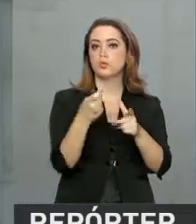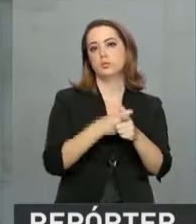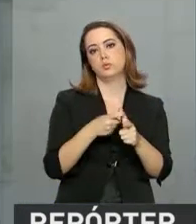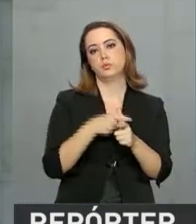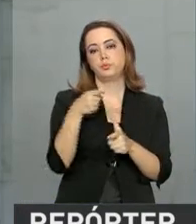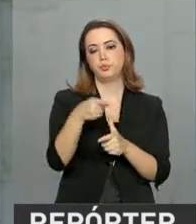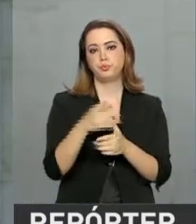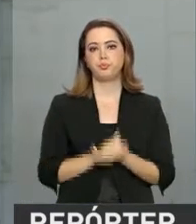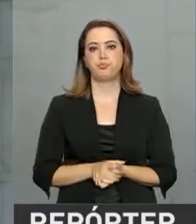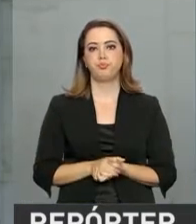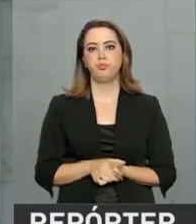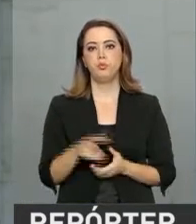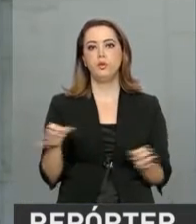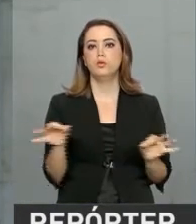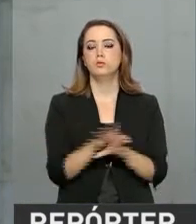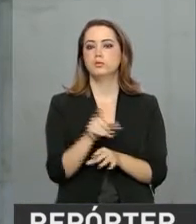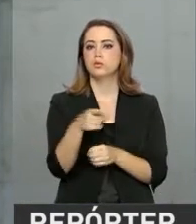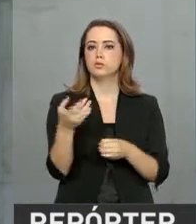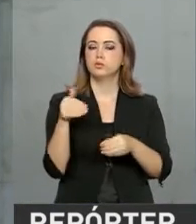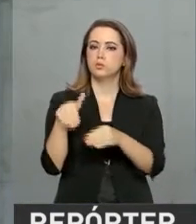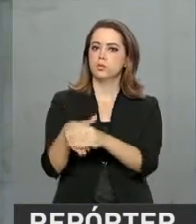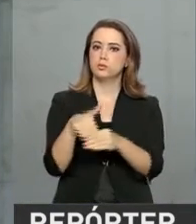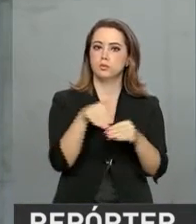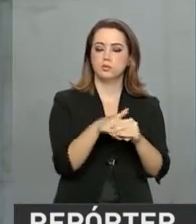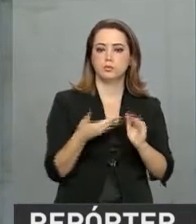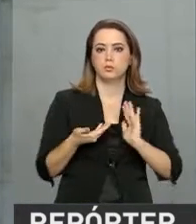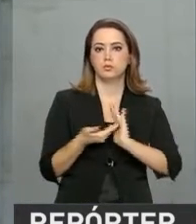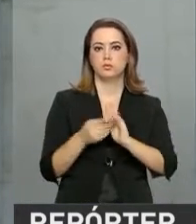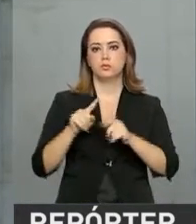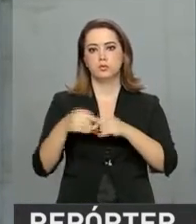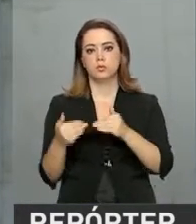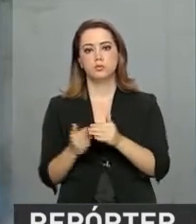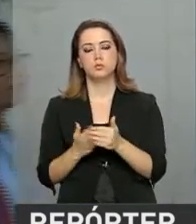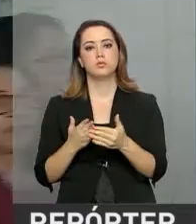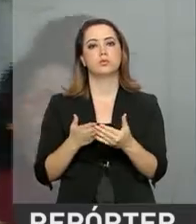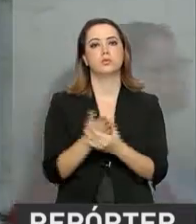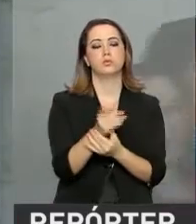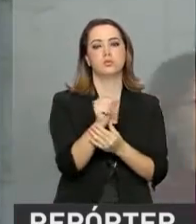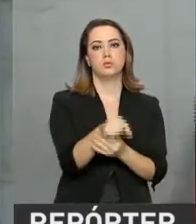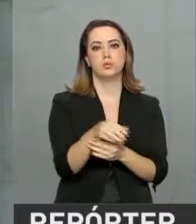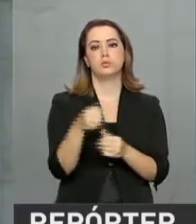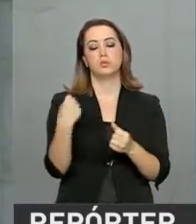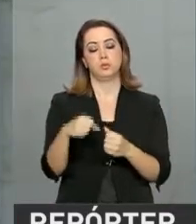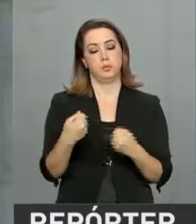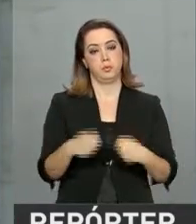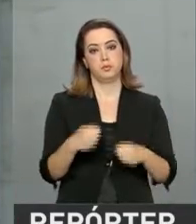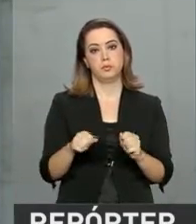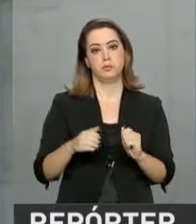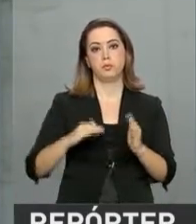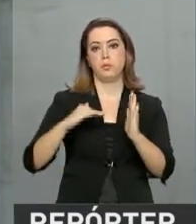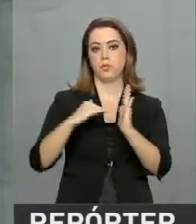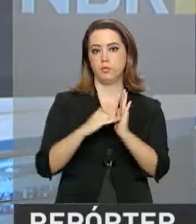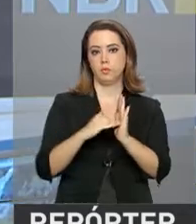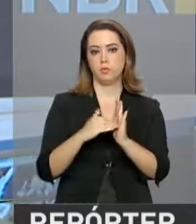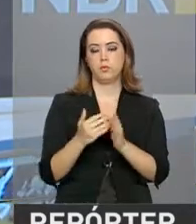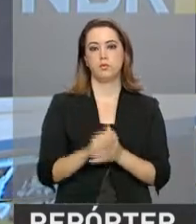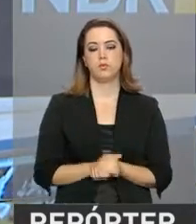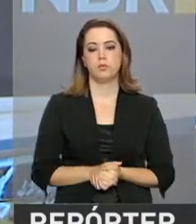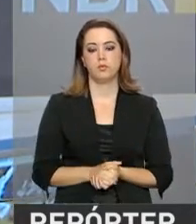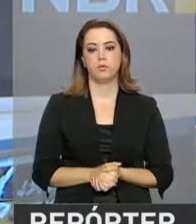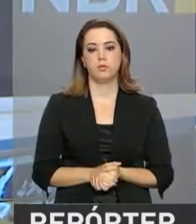importante finalizada a votação aqui na câmara o projeto segue para análise do senado de brasília nem pereira